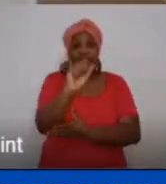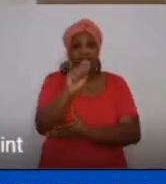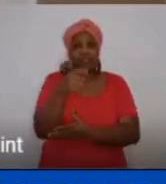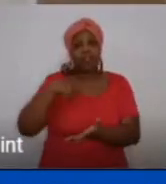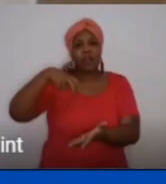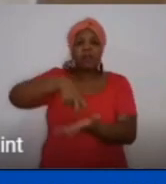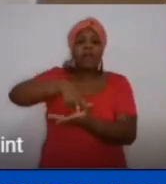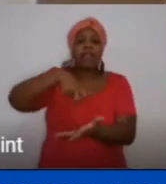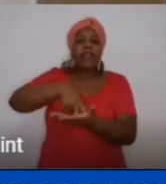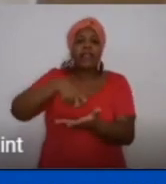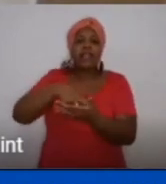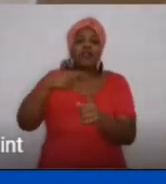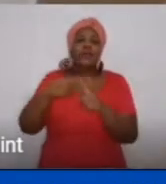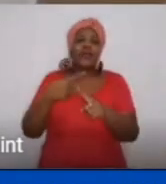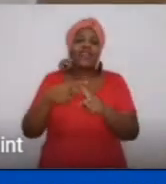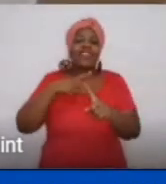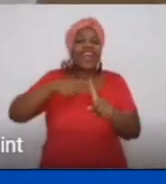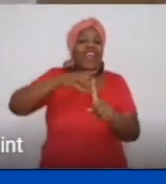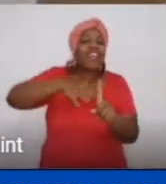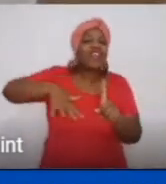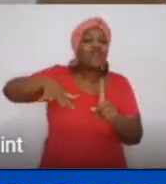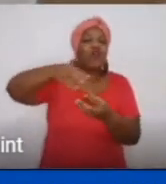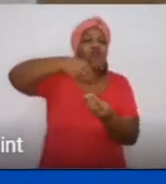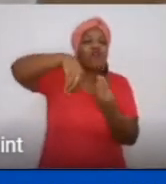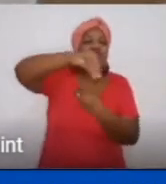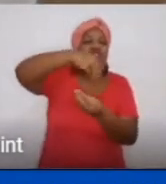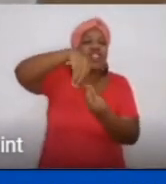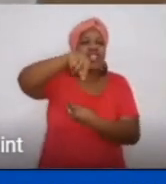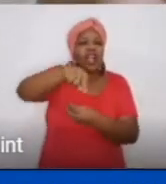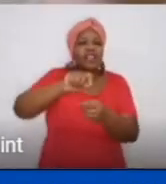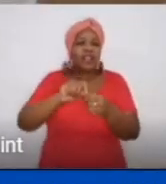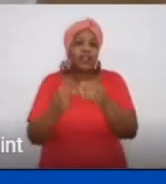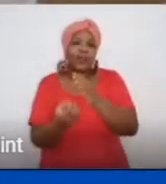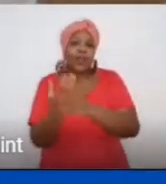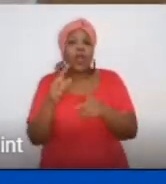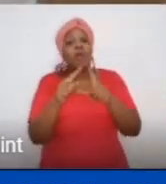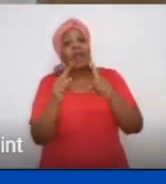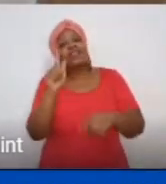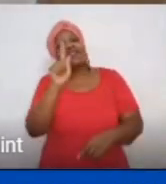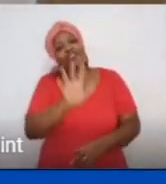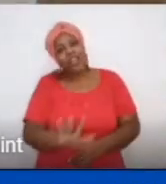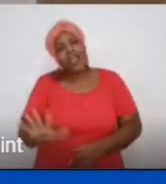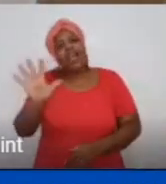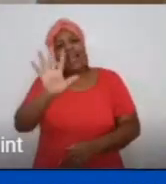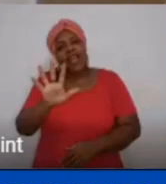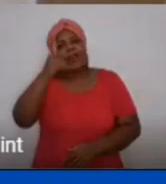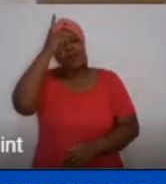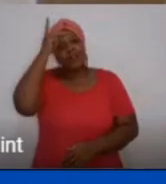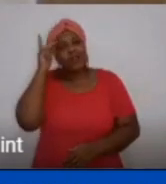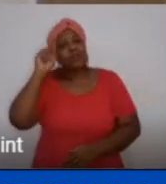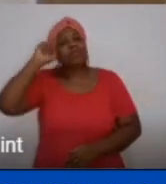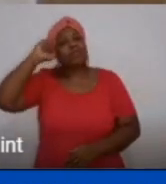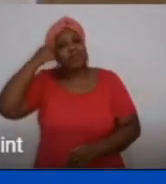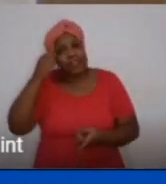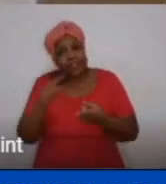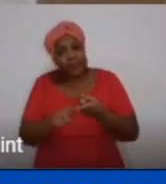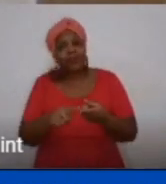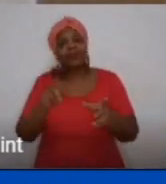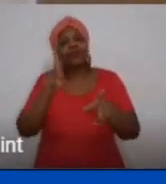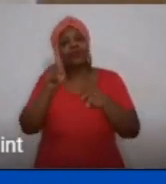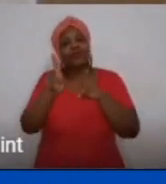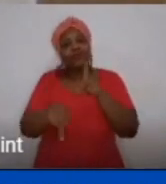por estarem envolvidas nessa produção. E, em geral, são as pessoas pretas, são as pessoas pobres e as pessoas que estão